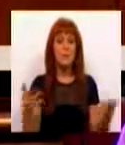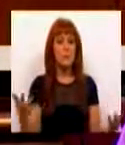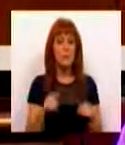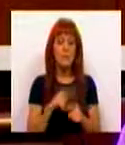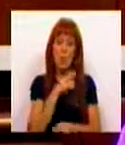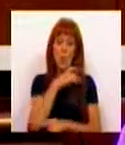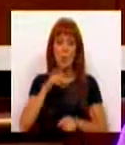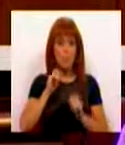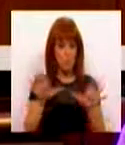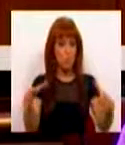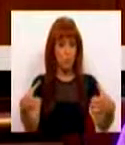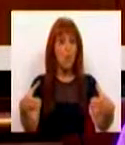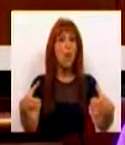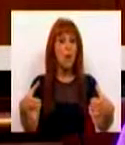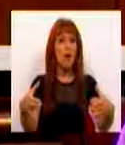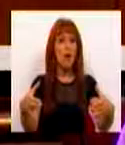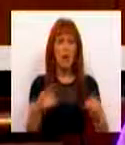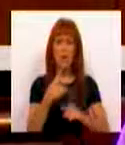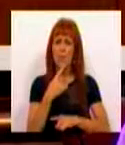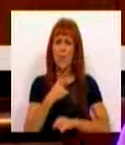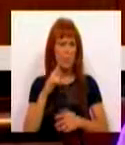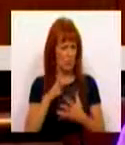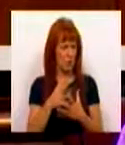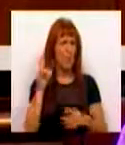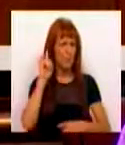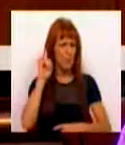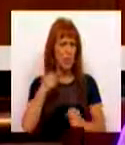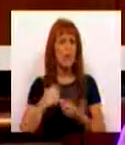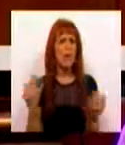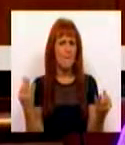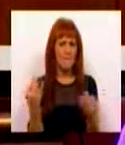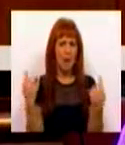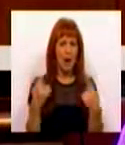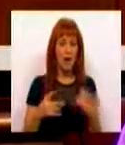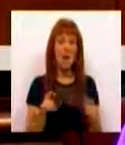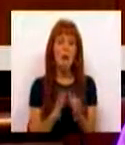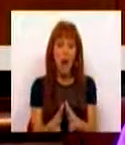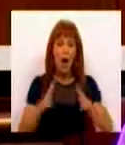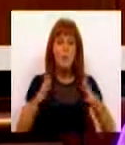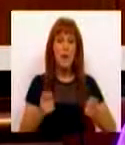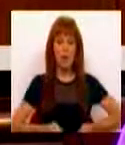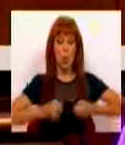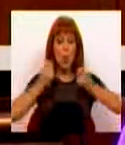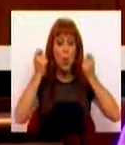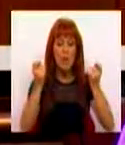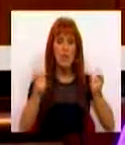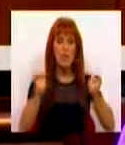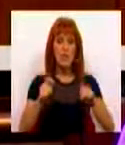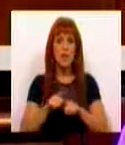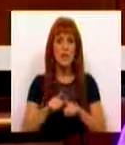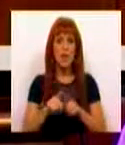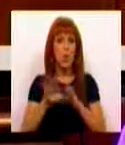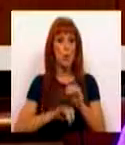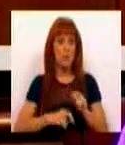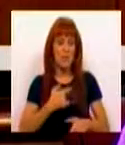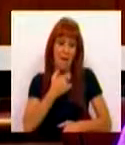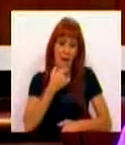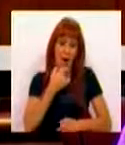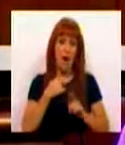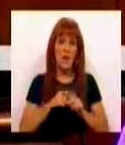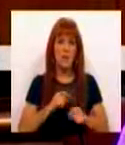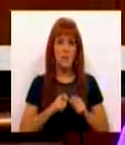que é um compromisso coletivo muito significativo e relevante para aumentar o investimento, condição essencial para